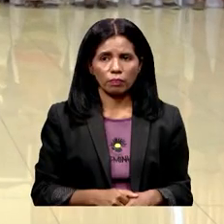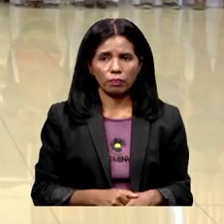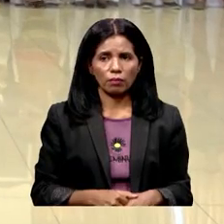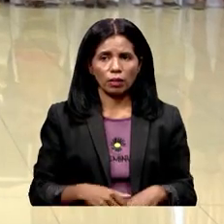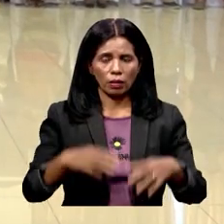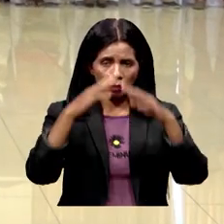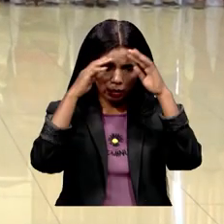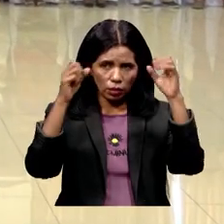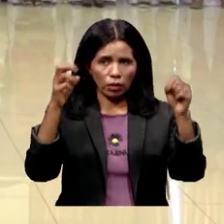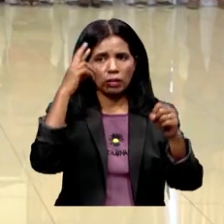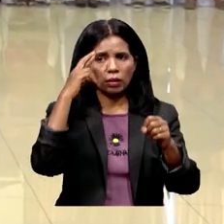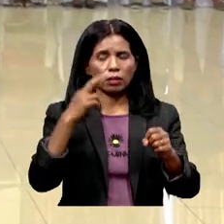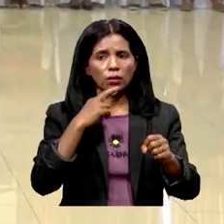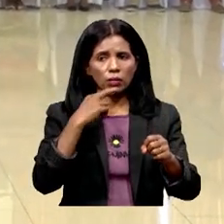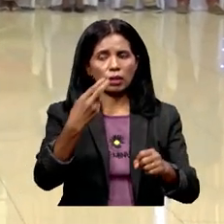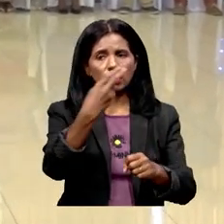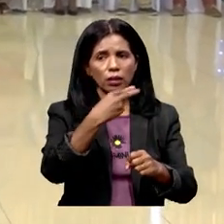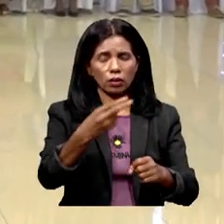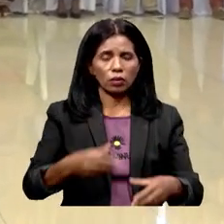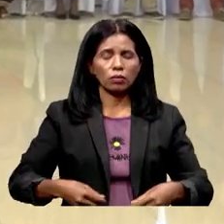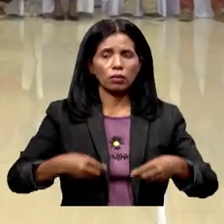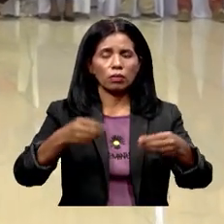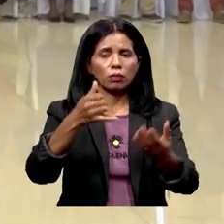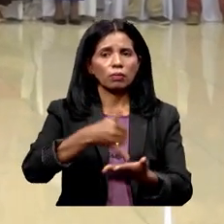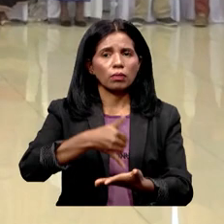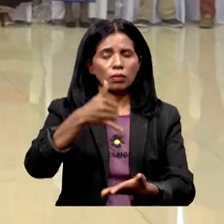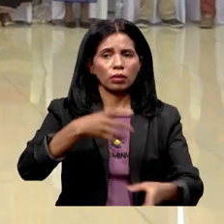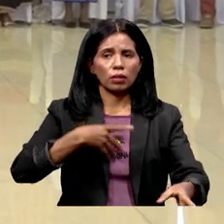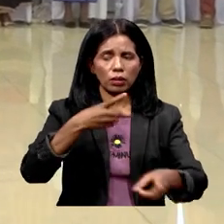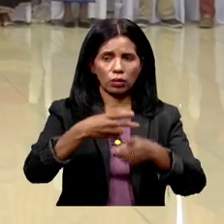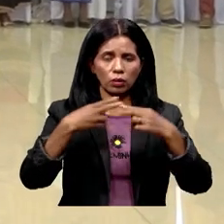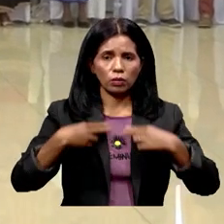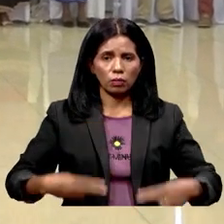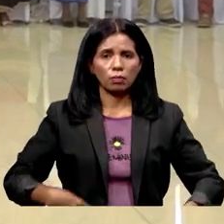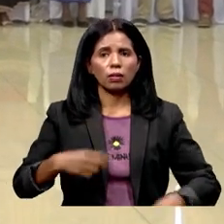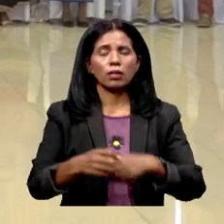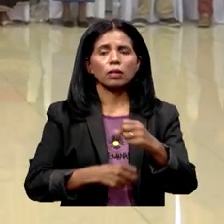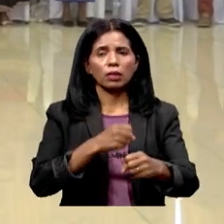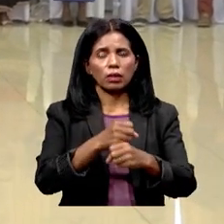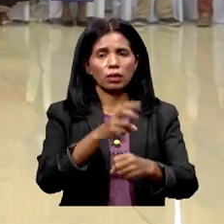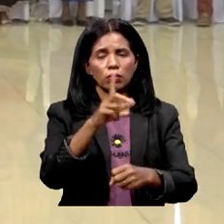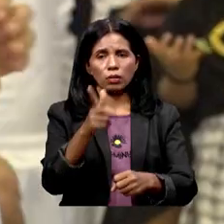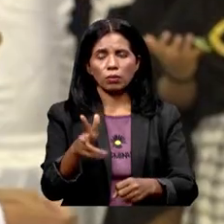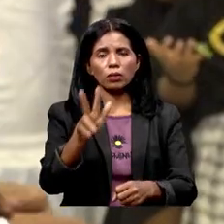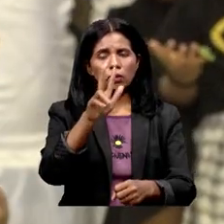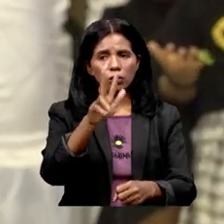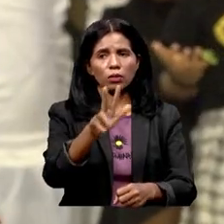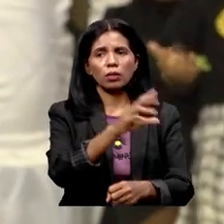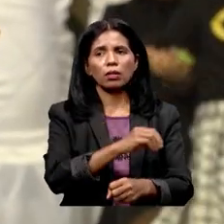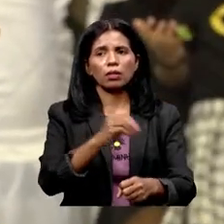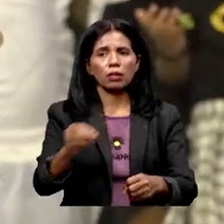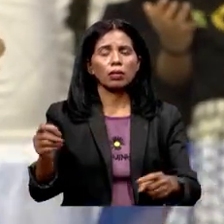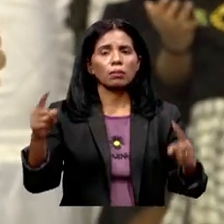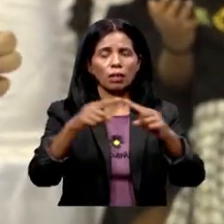Presidente Republiki José Ramos Horta Quintané atribui prêmio Direitos Humanos tinan Rihunrua Nulu Resintolu Sérgio Vieira de Mello